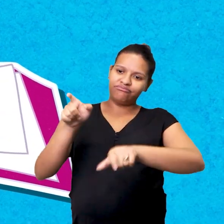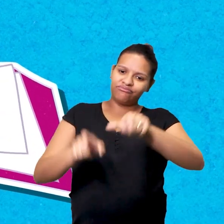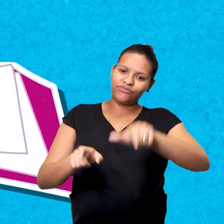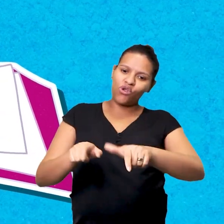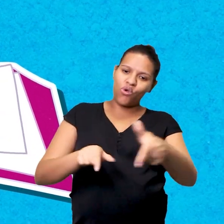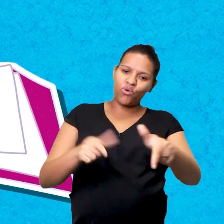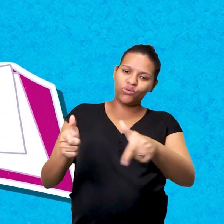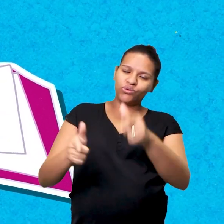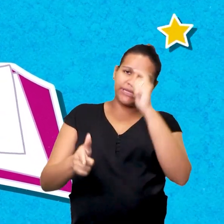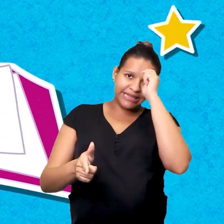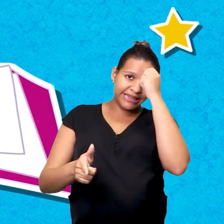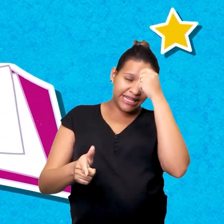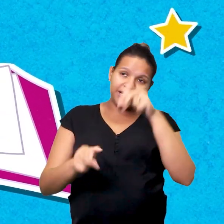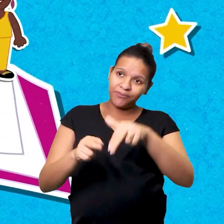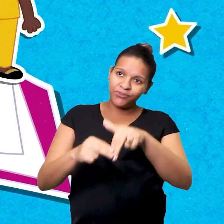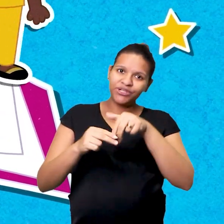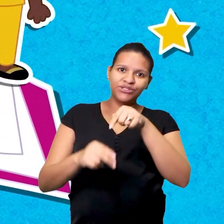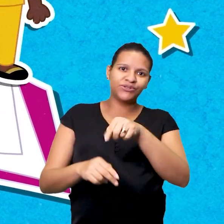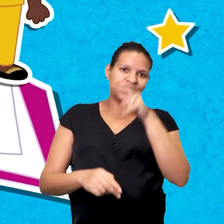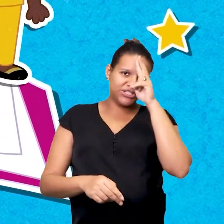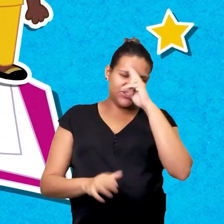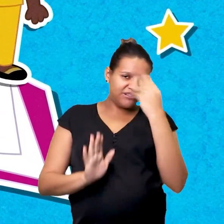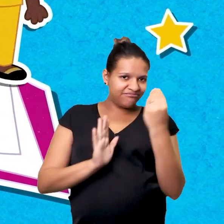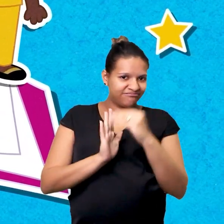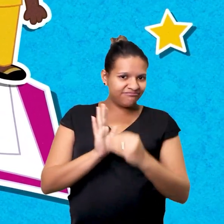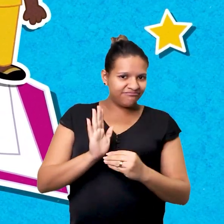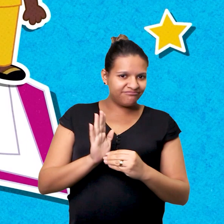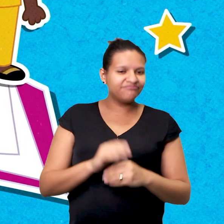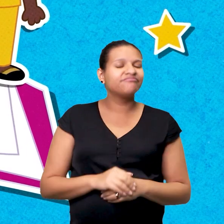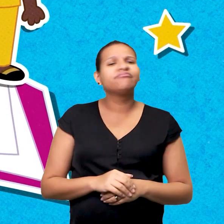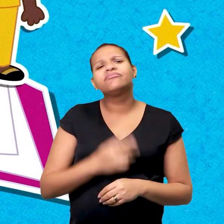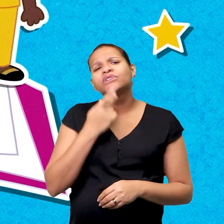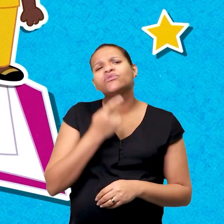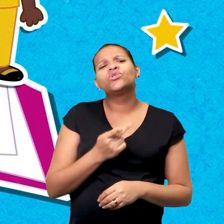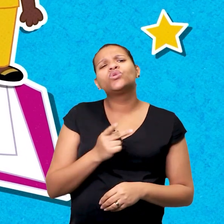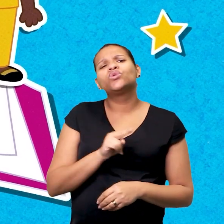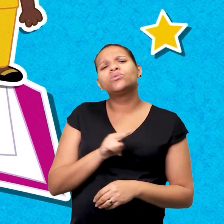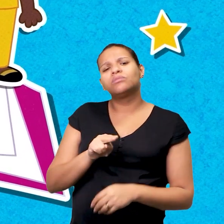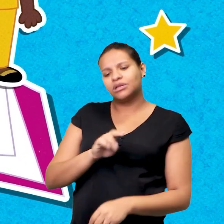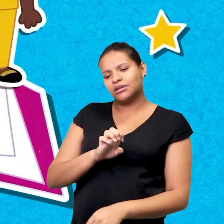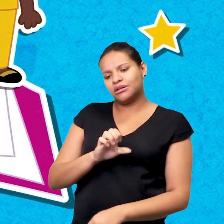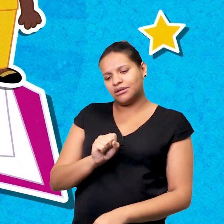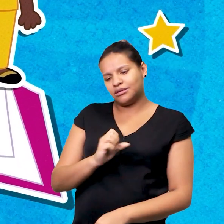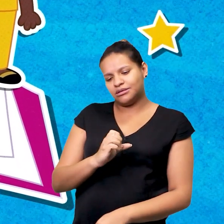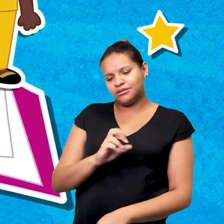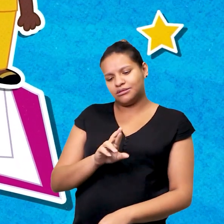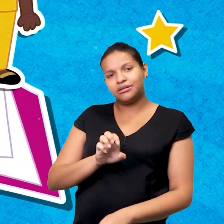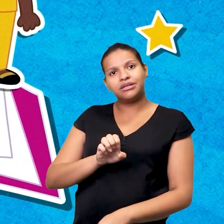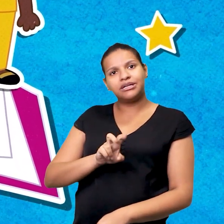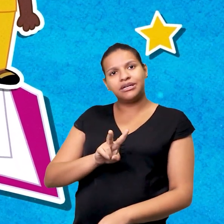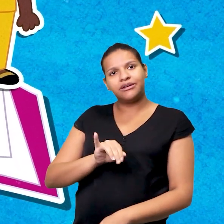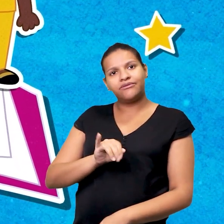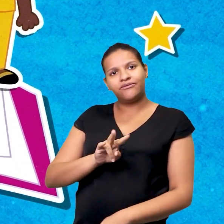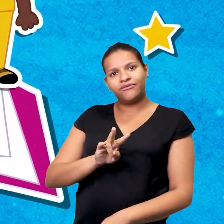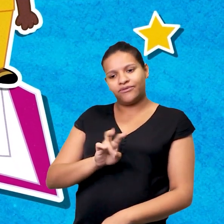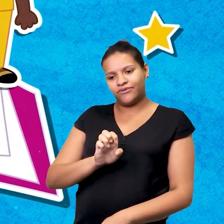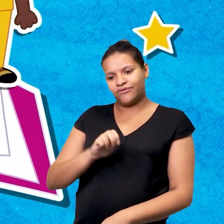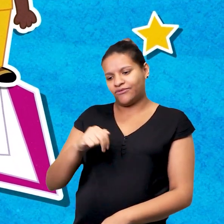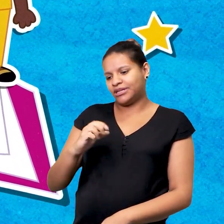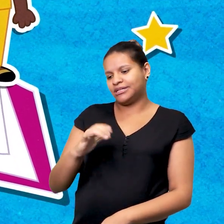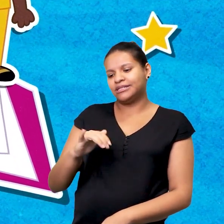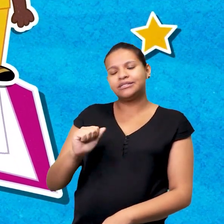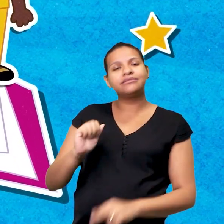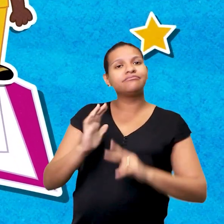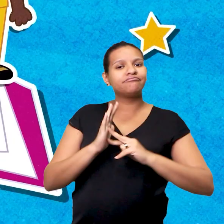até criou um nome para o que ela faz. Se chama Escrevivência, que significa escrever sobre o que a gente